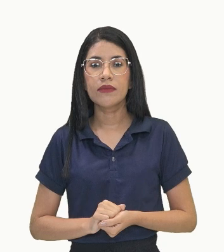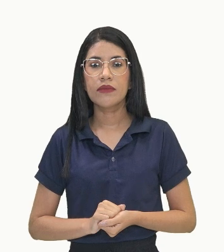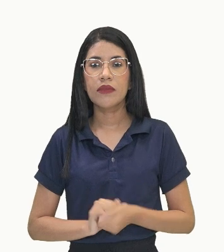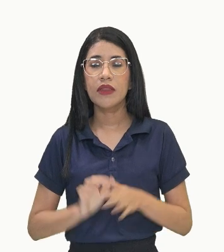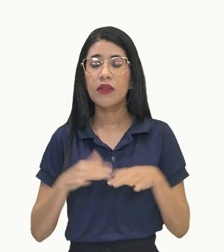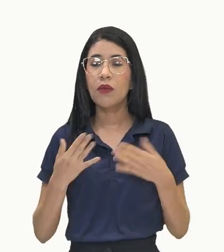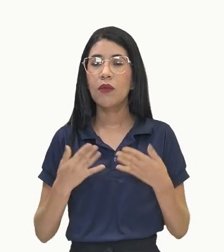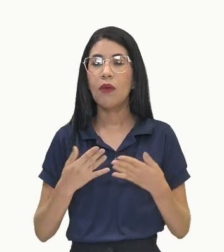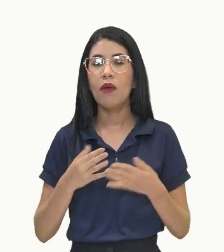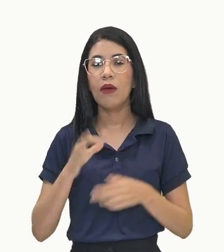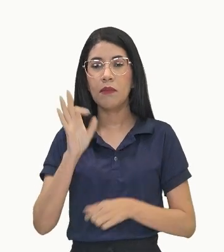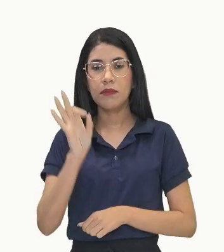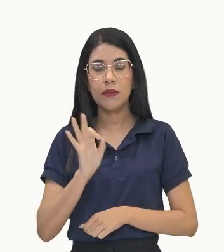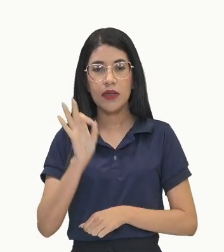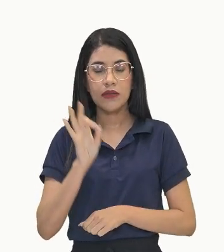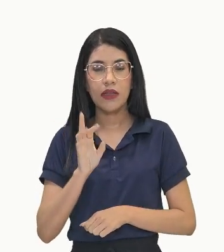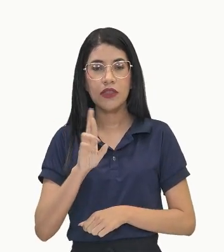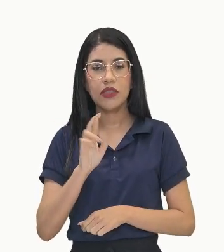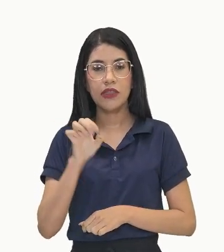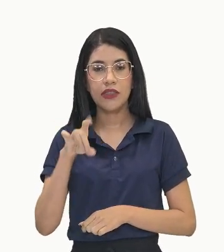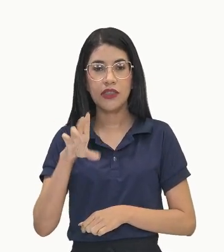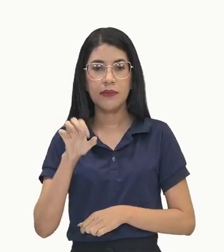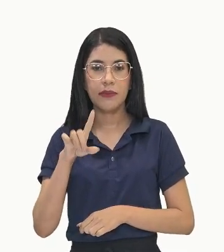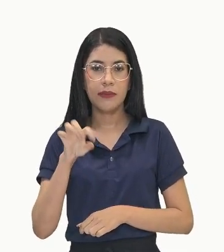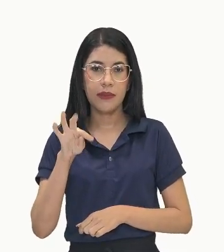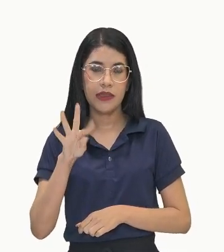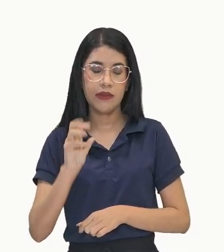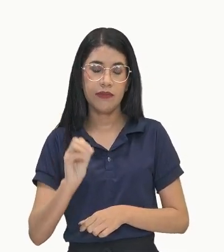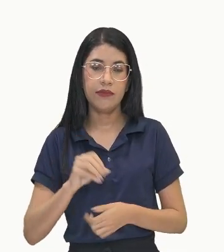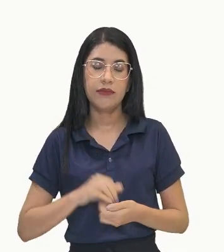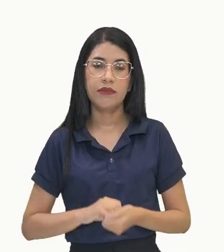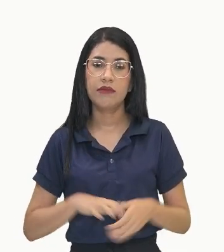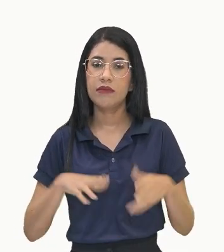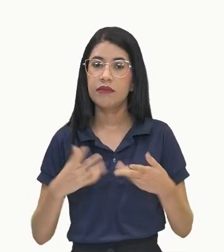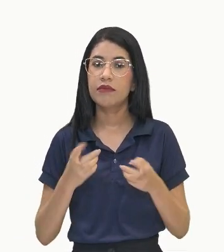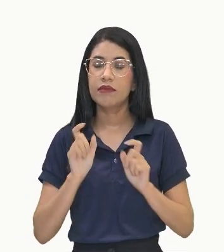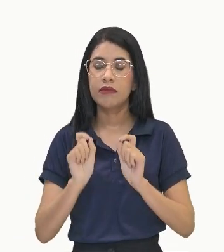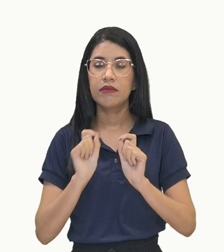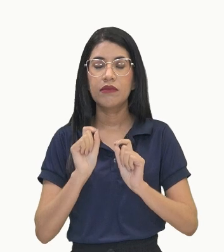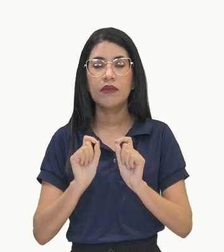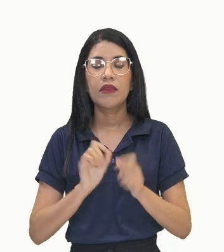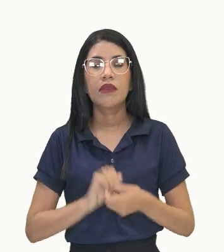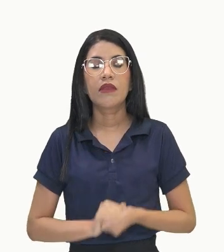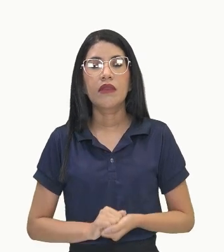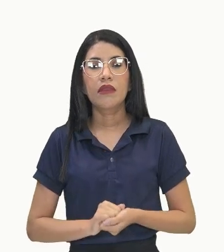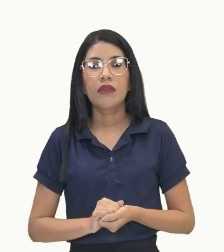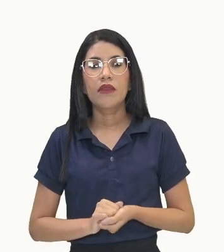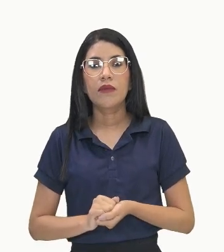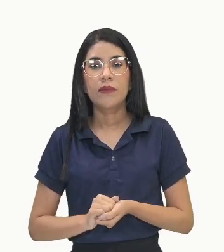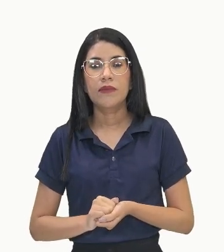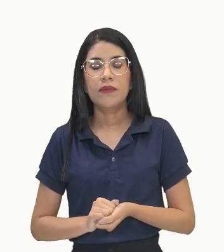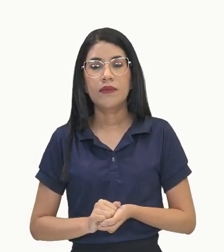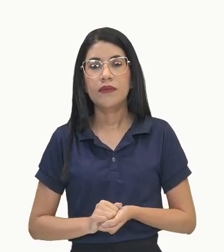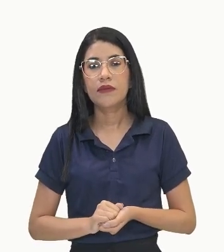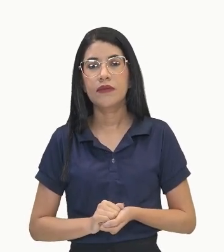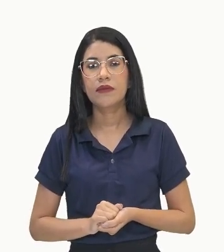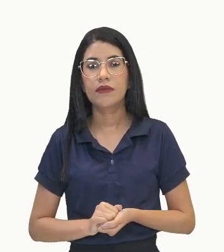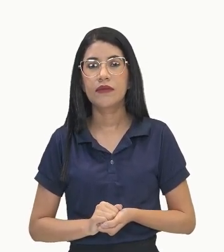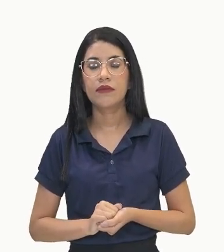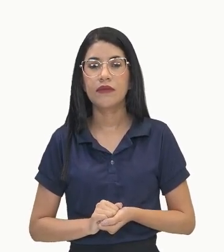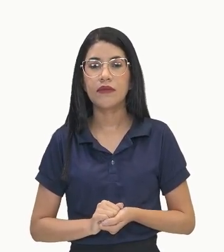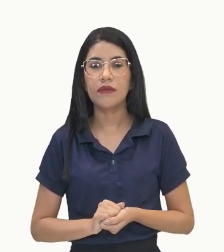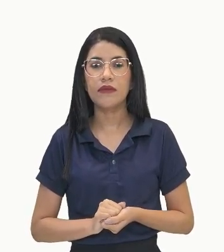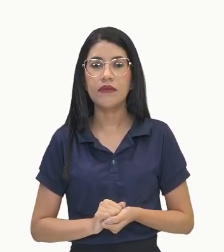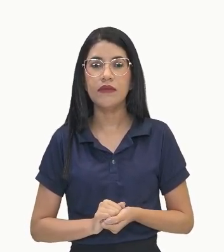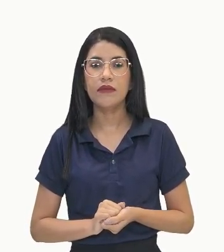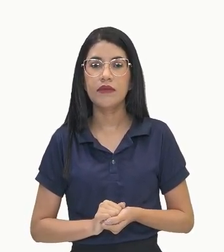foi o rendimento percentual? Então, note aí que nós teremos o quê?